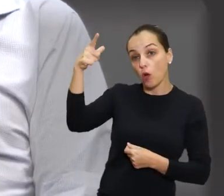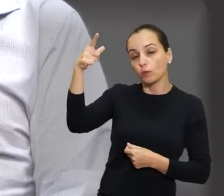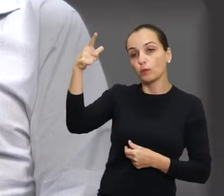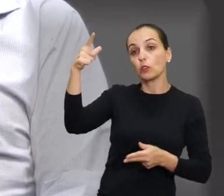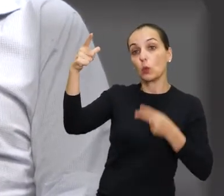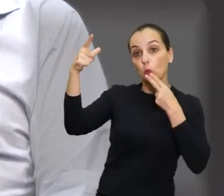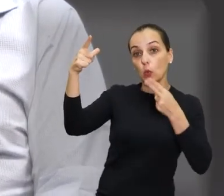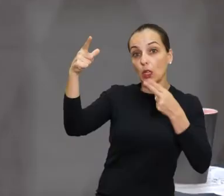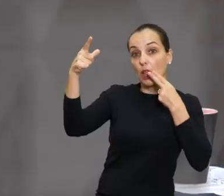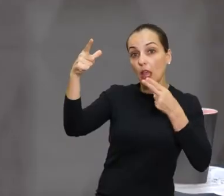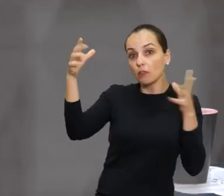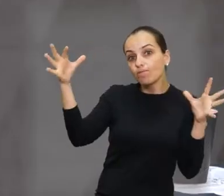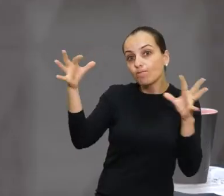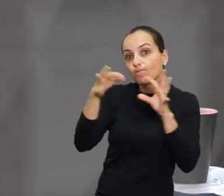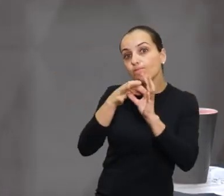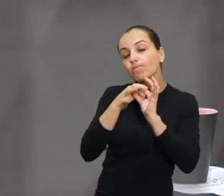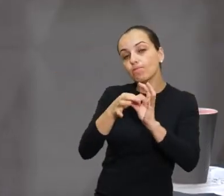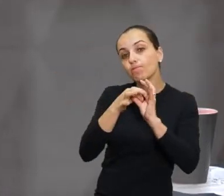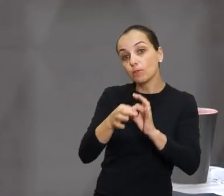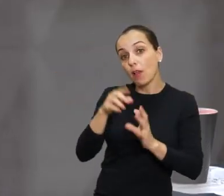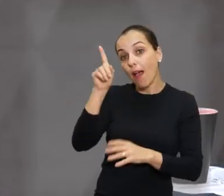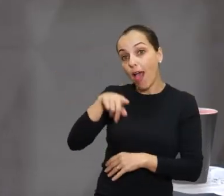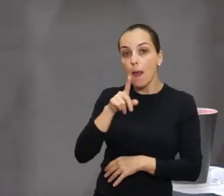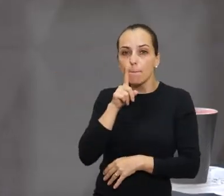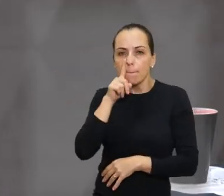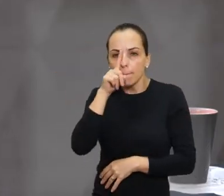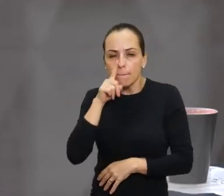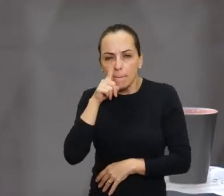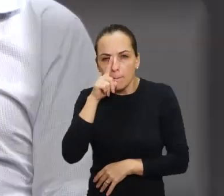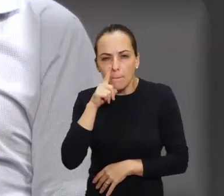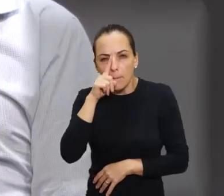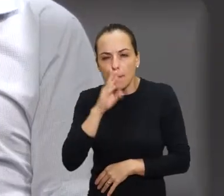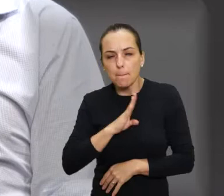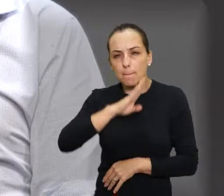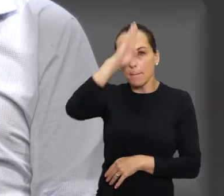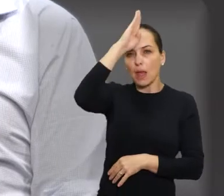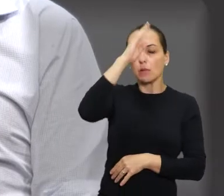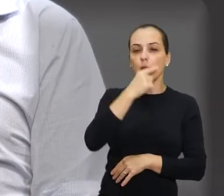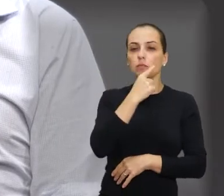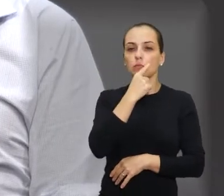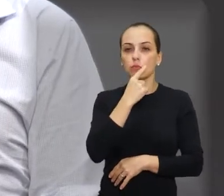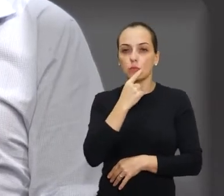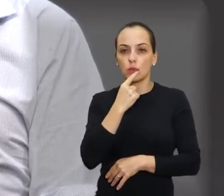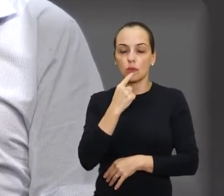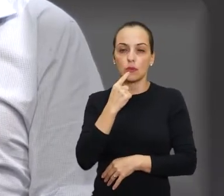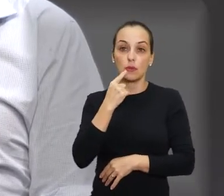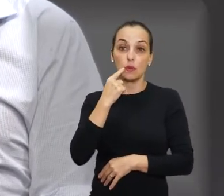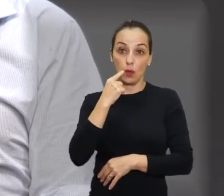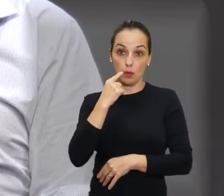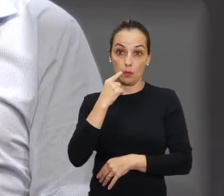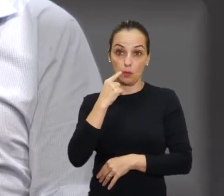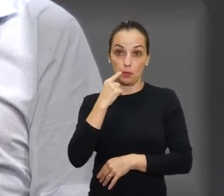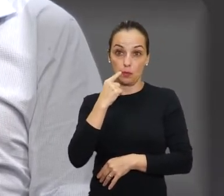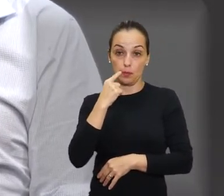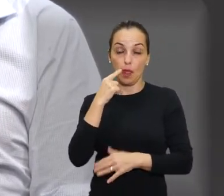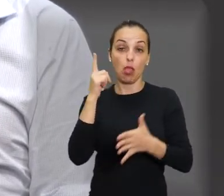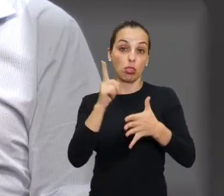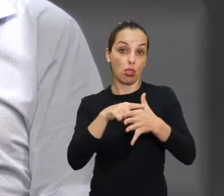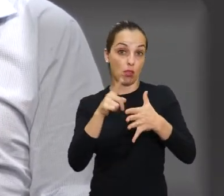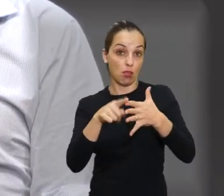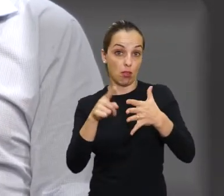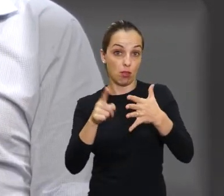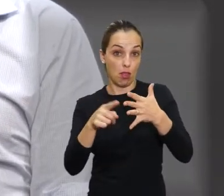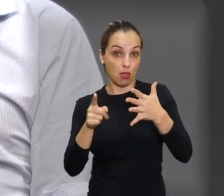se associar ao cigarro também. Essa é uma associação sol e cigarro temerosa, principalmente na posição de lábio inferior.